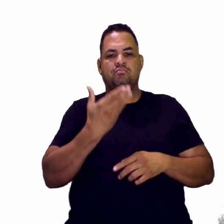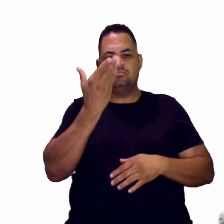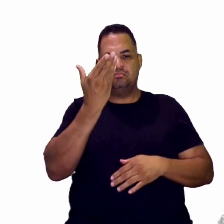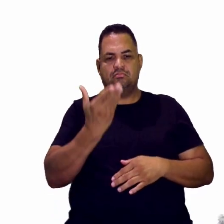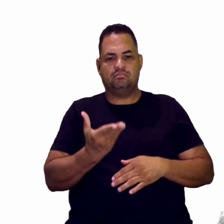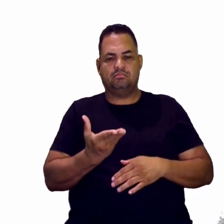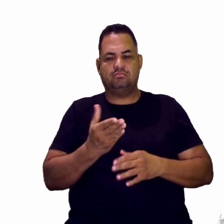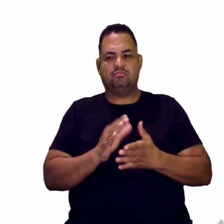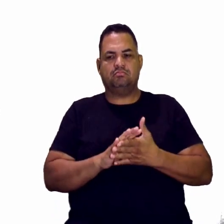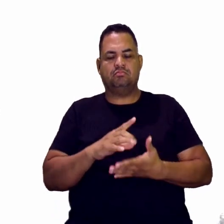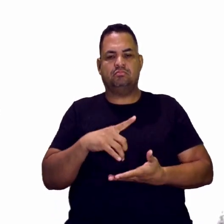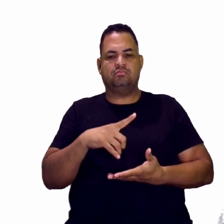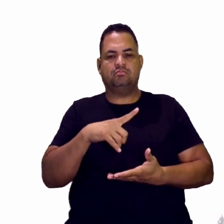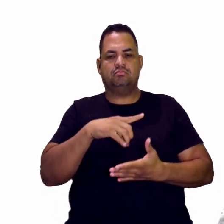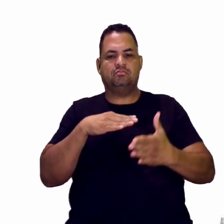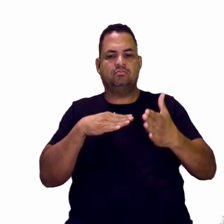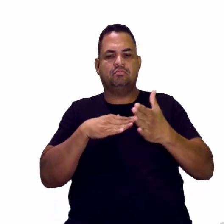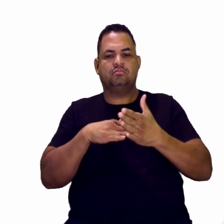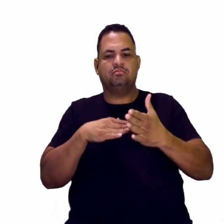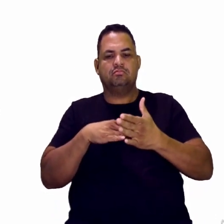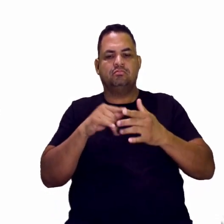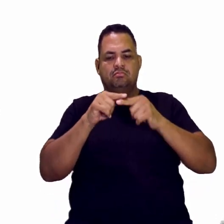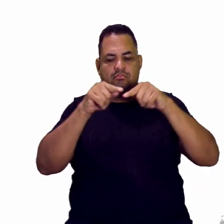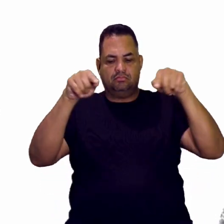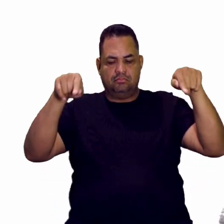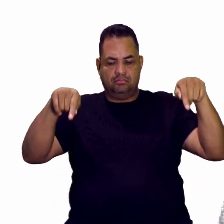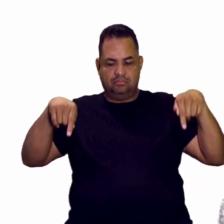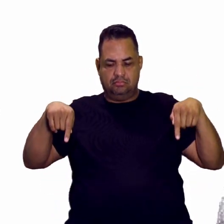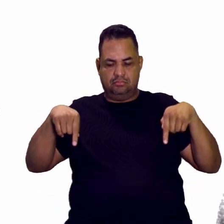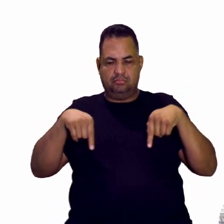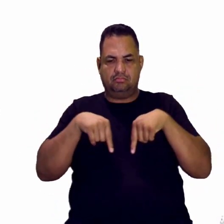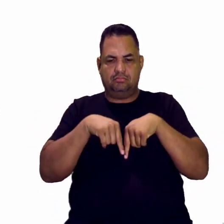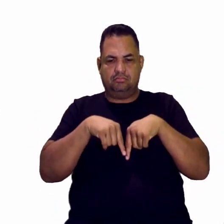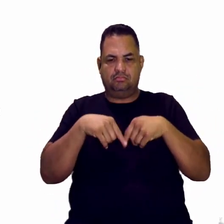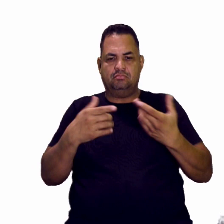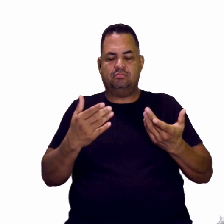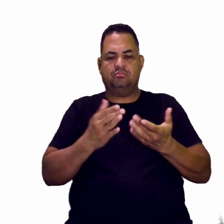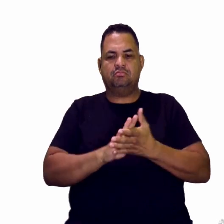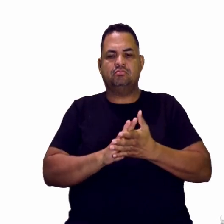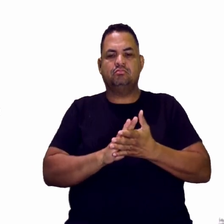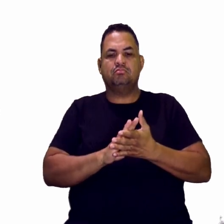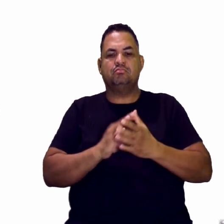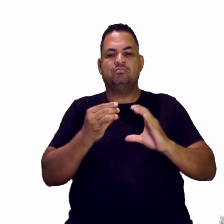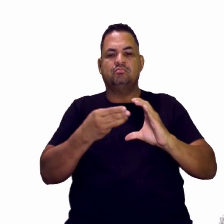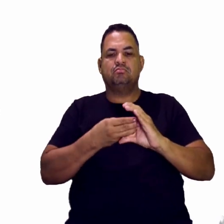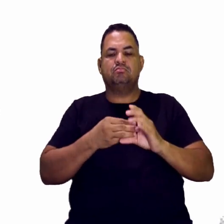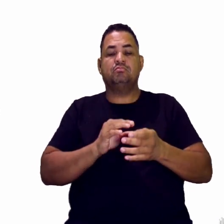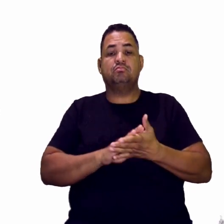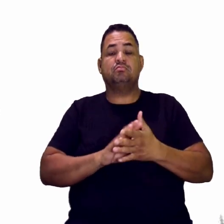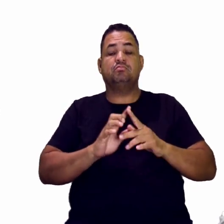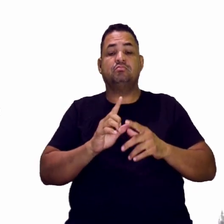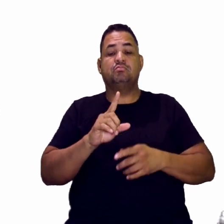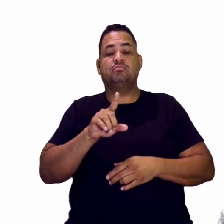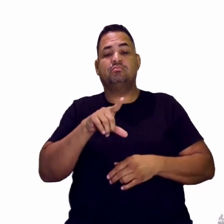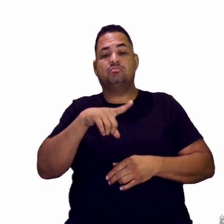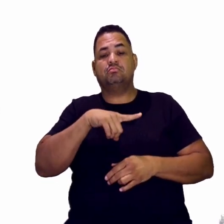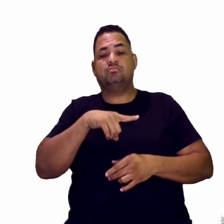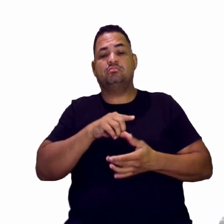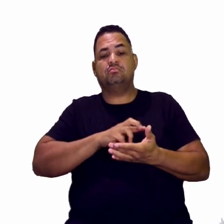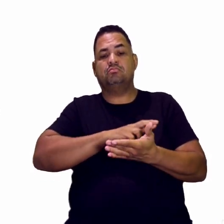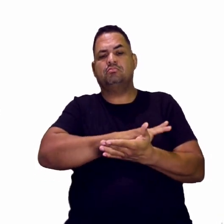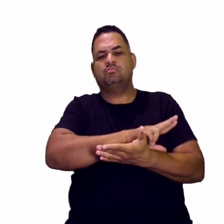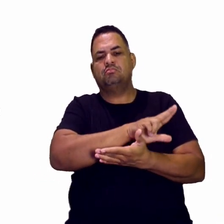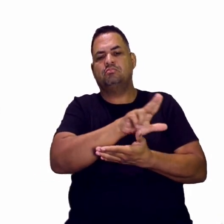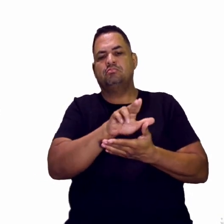dela delimitar o perímetro celular, ela tem várias características presentes